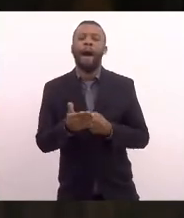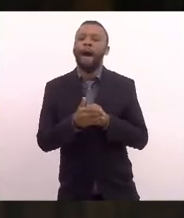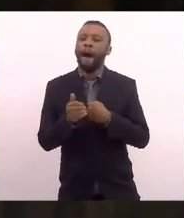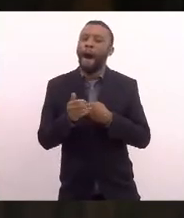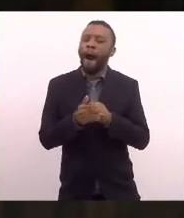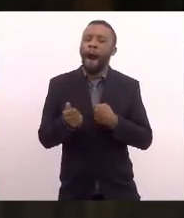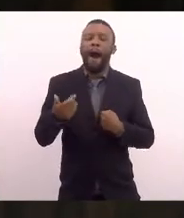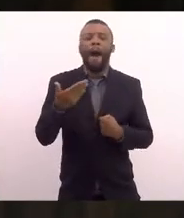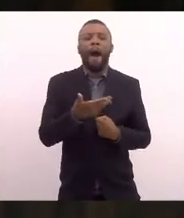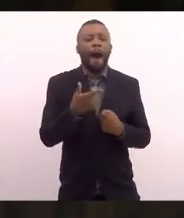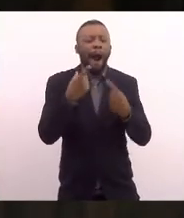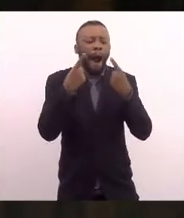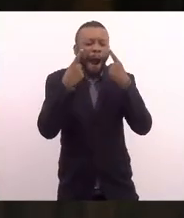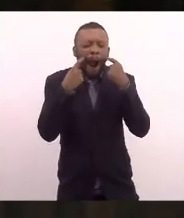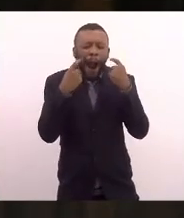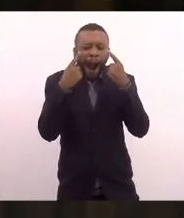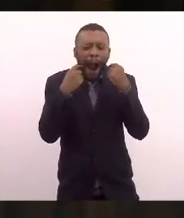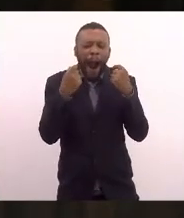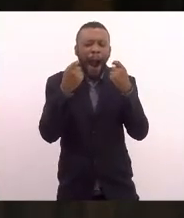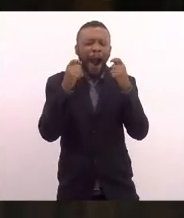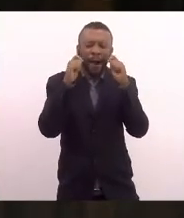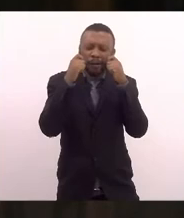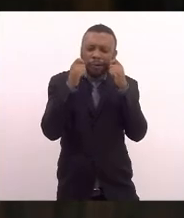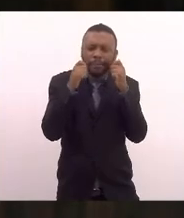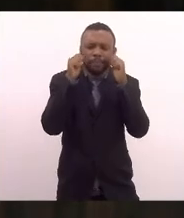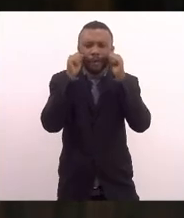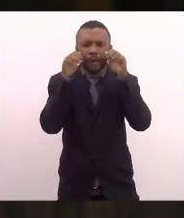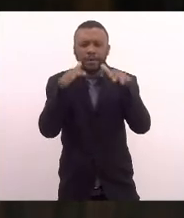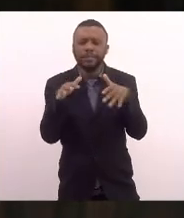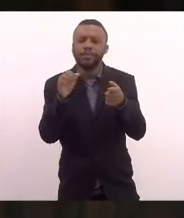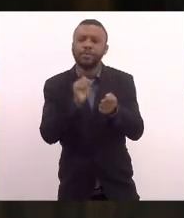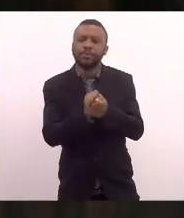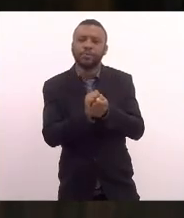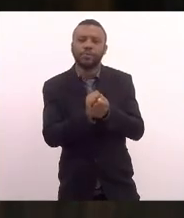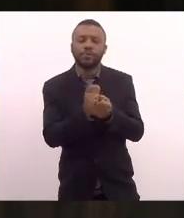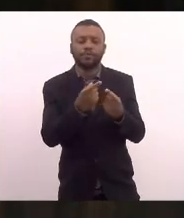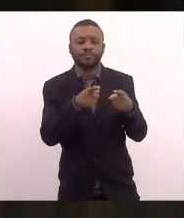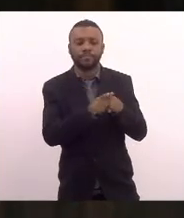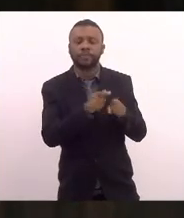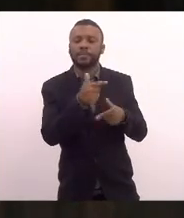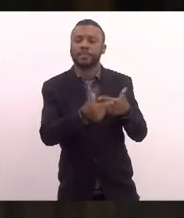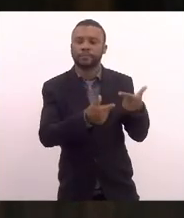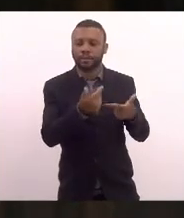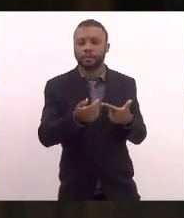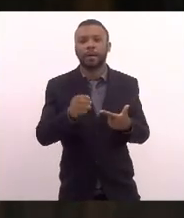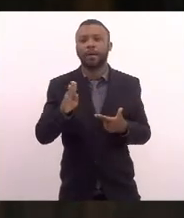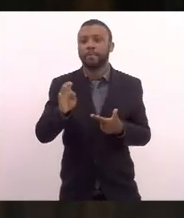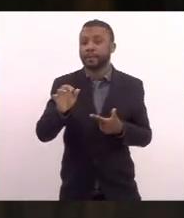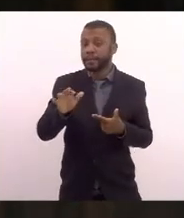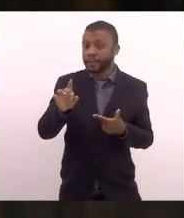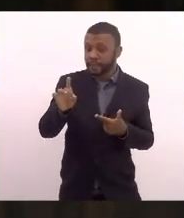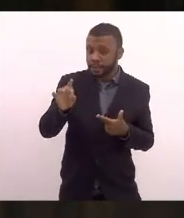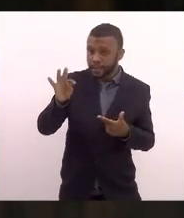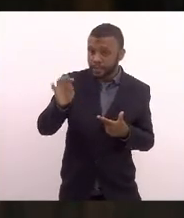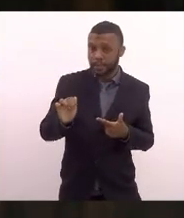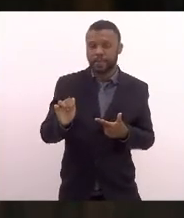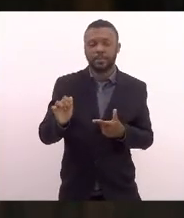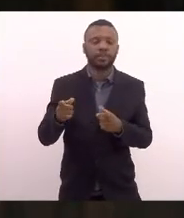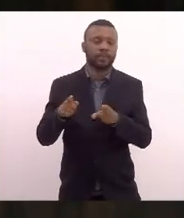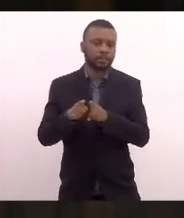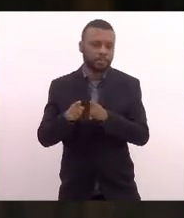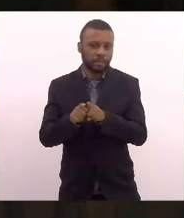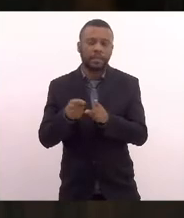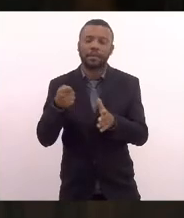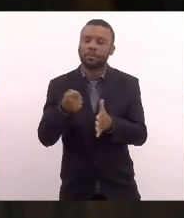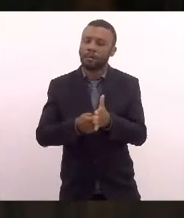lembro quantas lágrimas eu derramei com você, com a Bené também, né, nessa nossa luta.